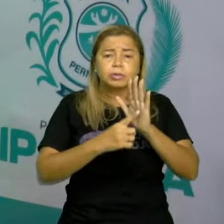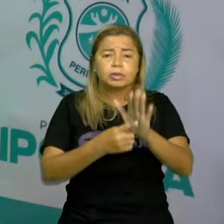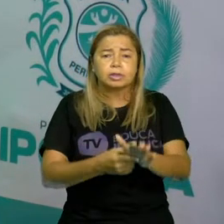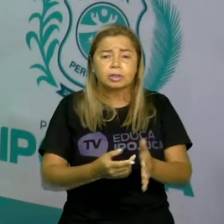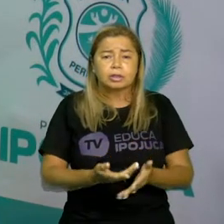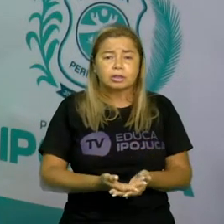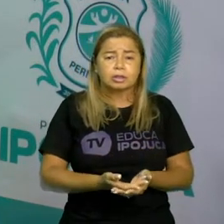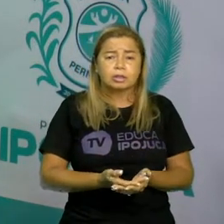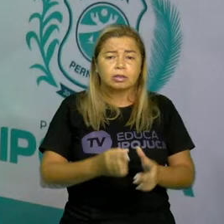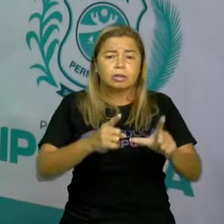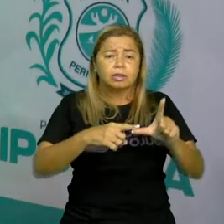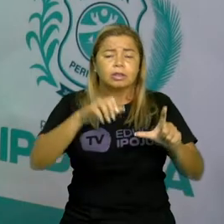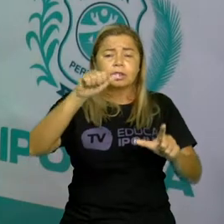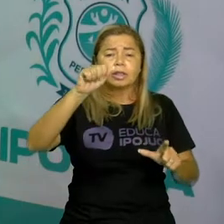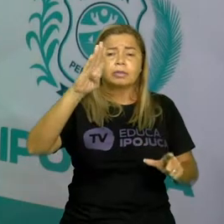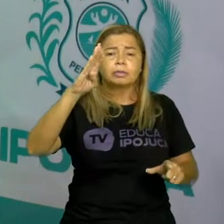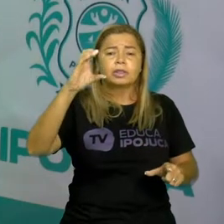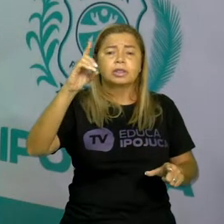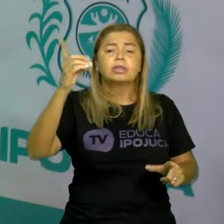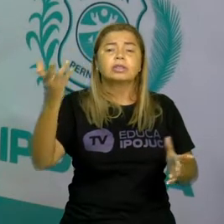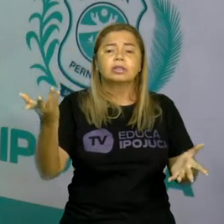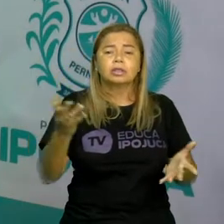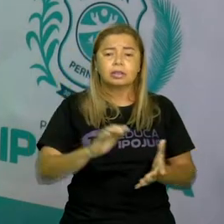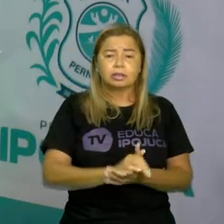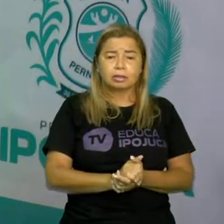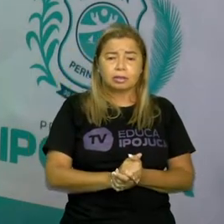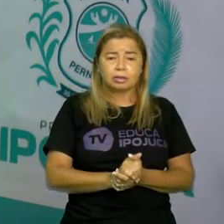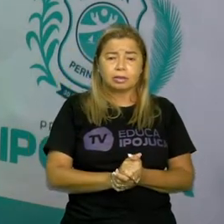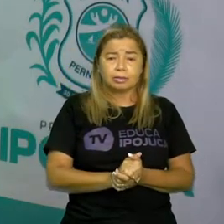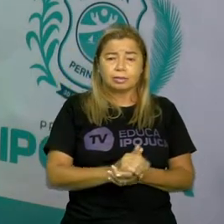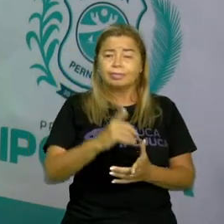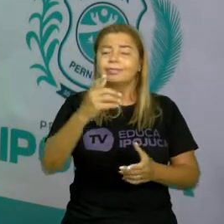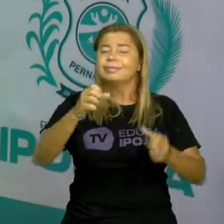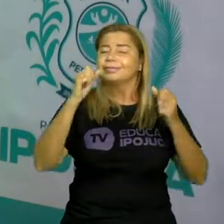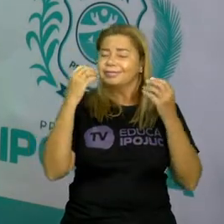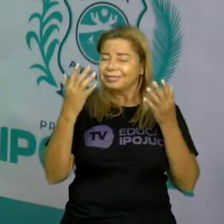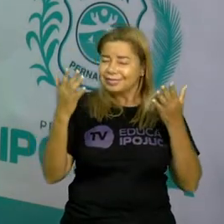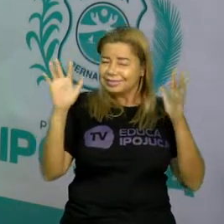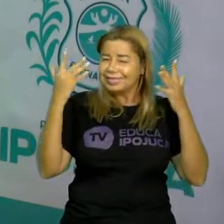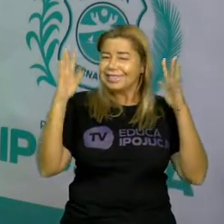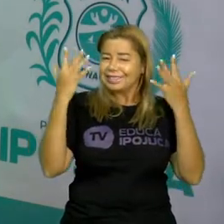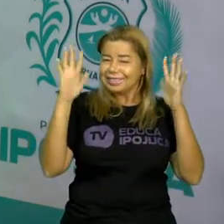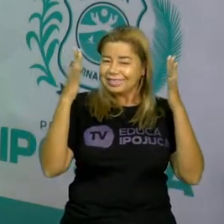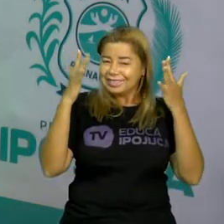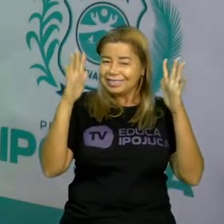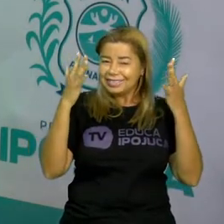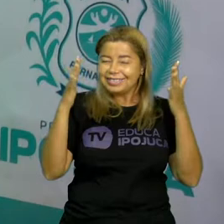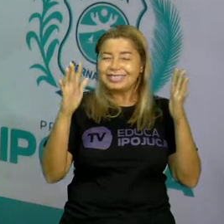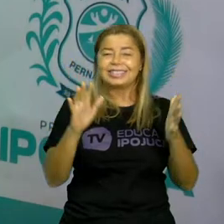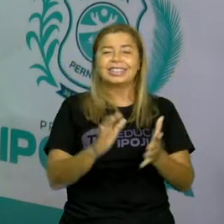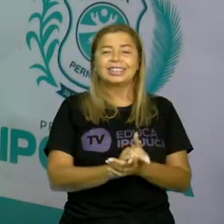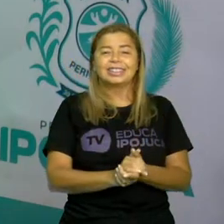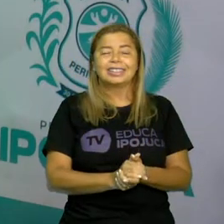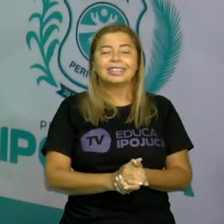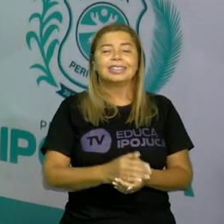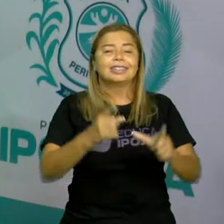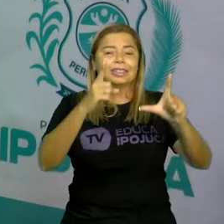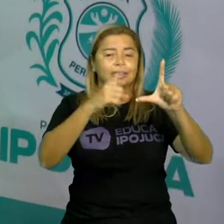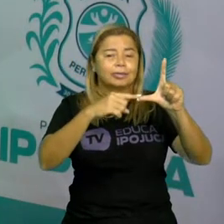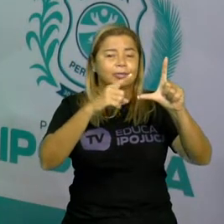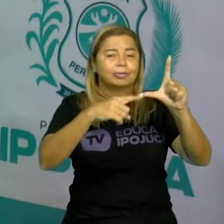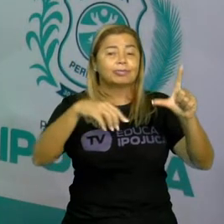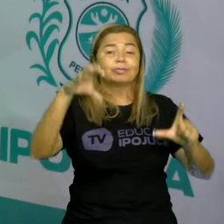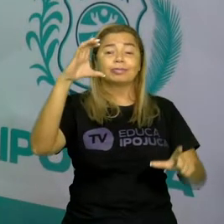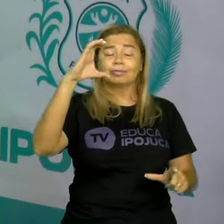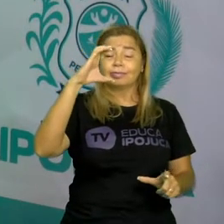que tem o último número 5. É, muito bem. Acertou. A letra C, veja que ela